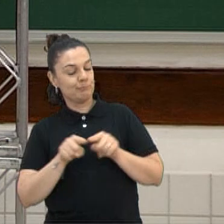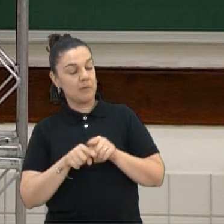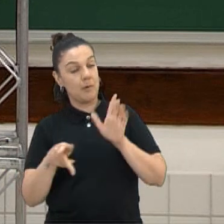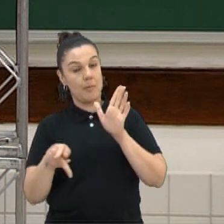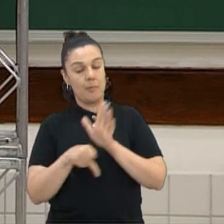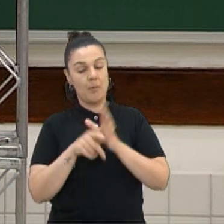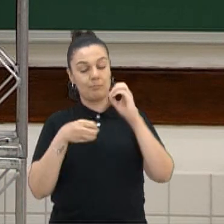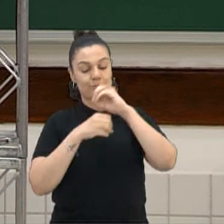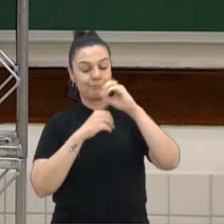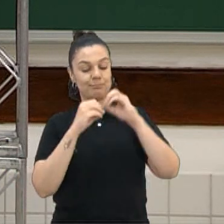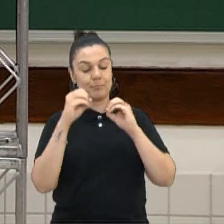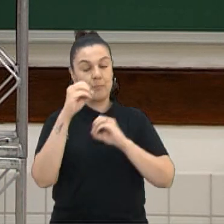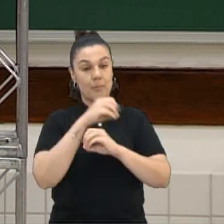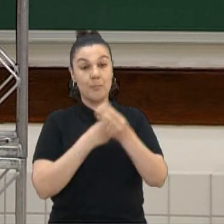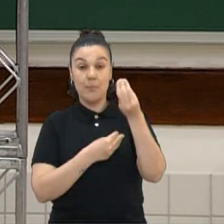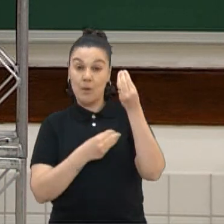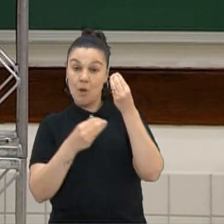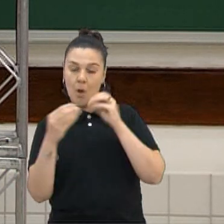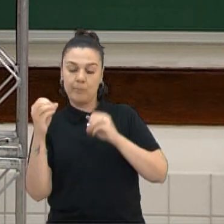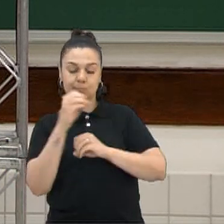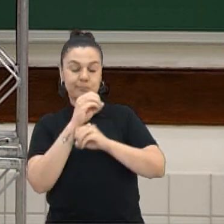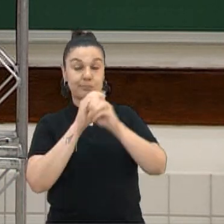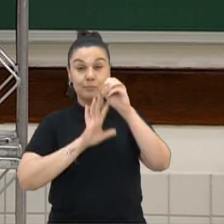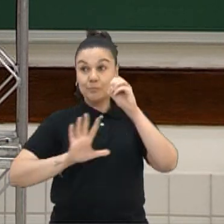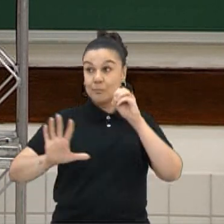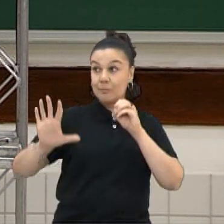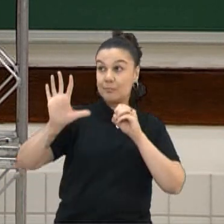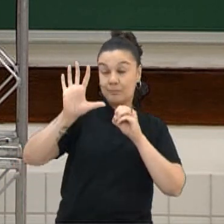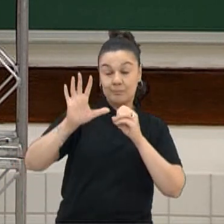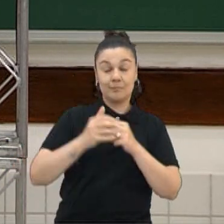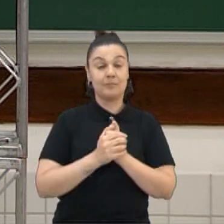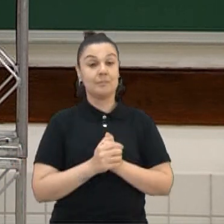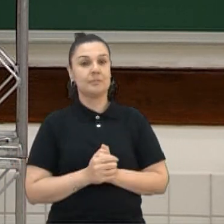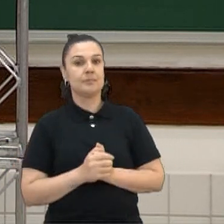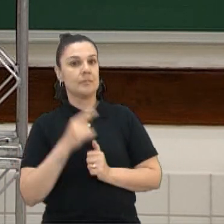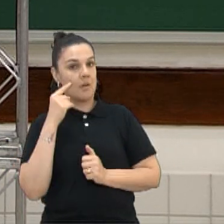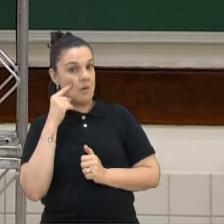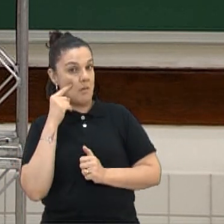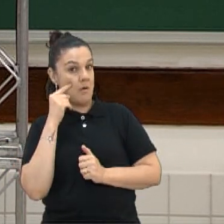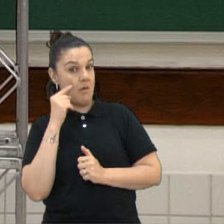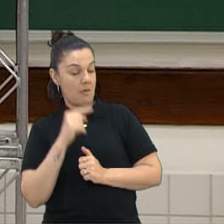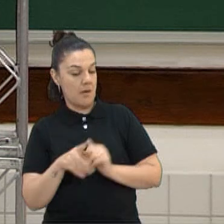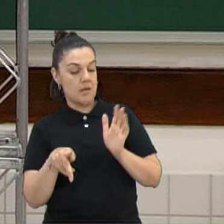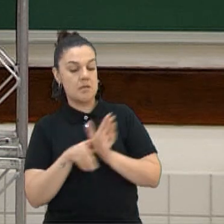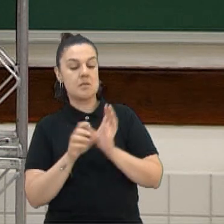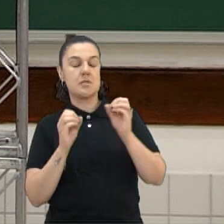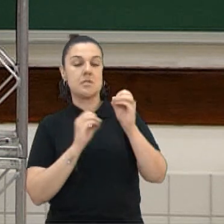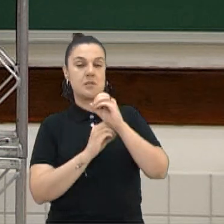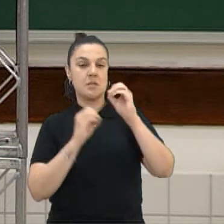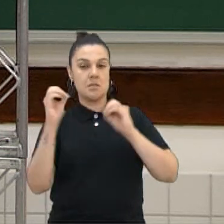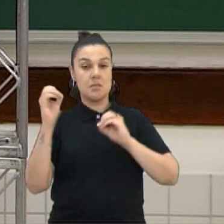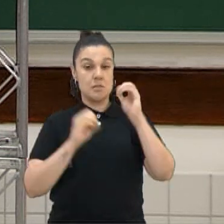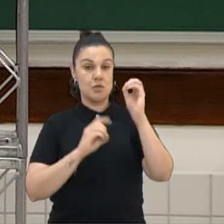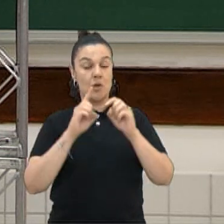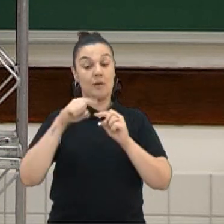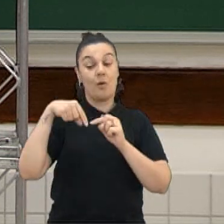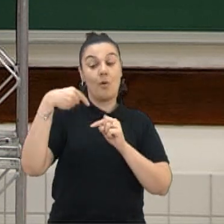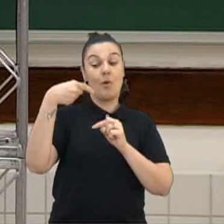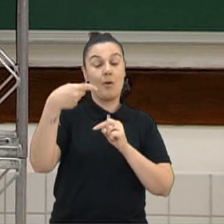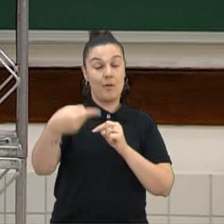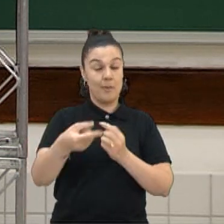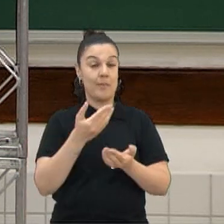Como essa molécula se comporta no espaço, né? Esse conteúdo da geometria eu vou passar para vocês